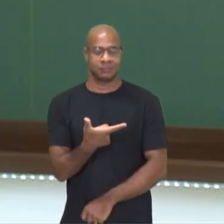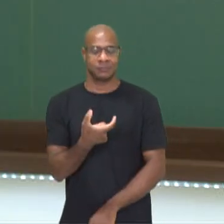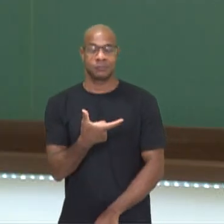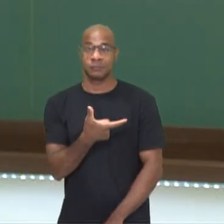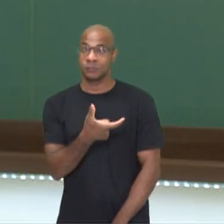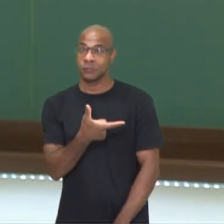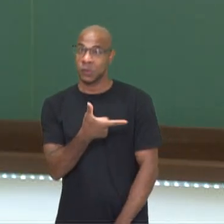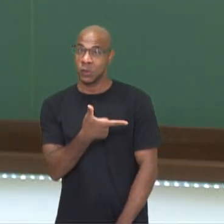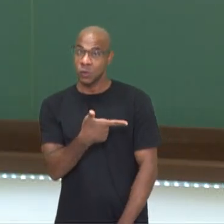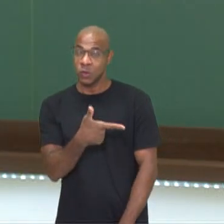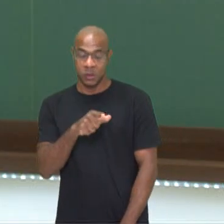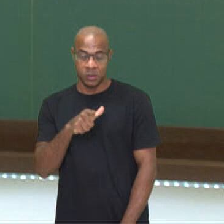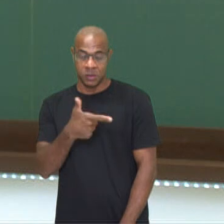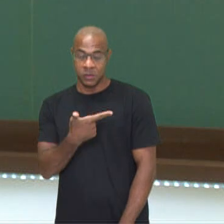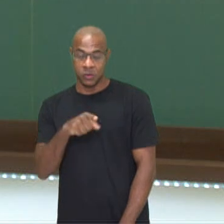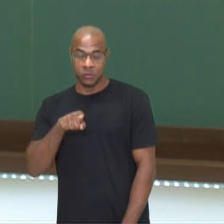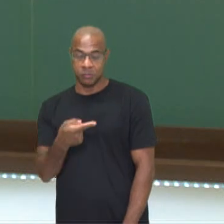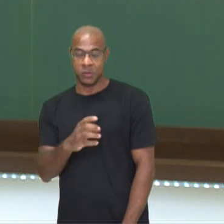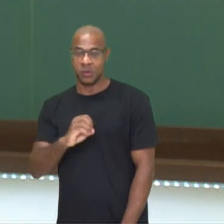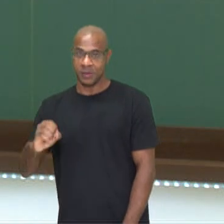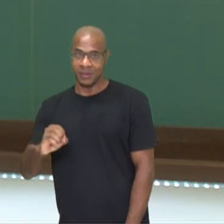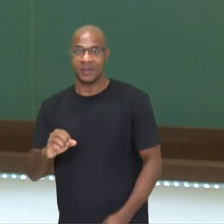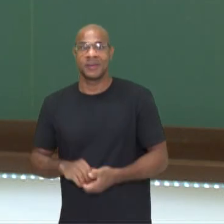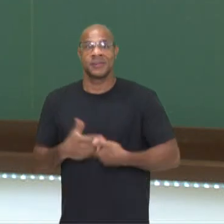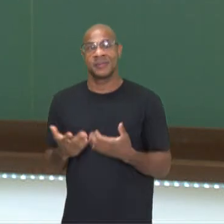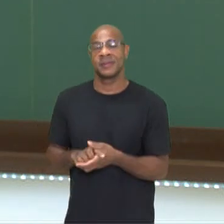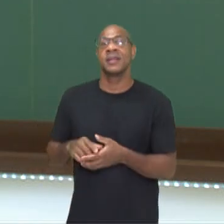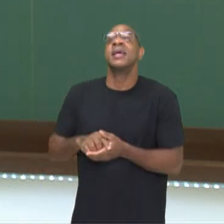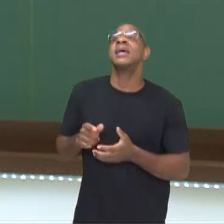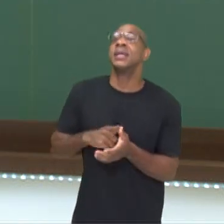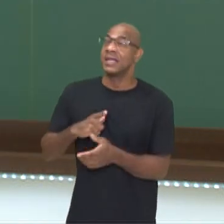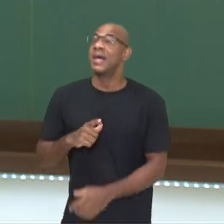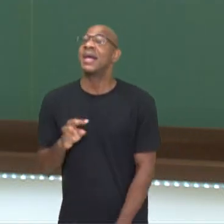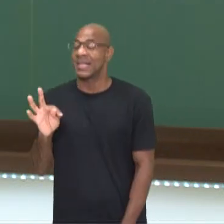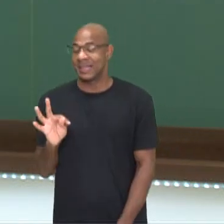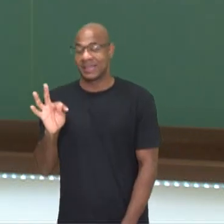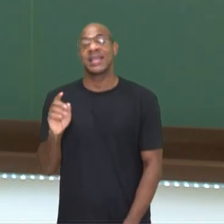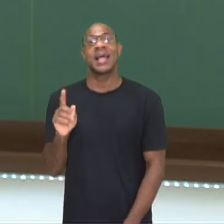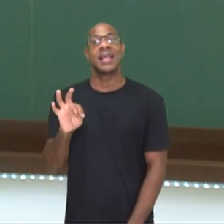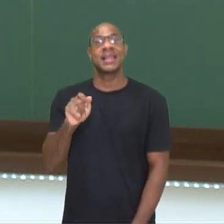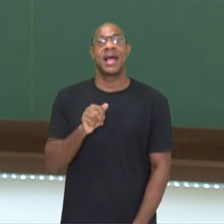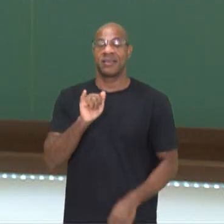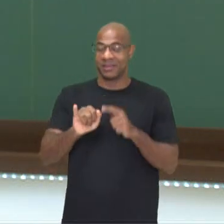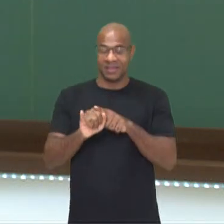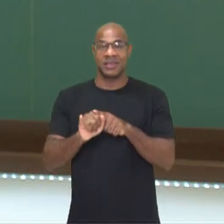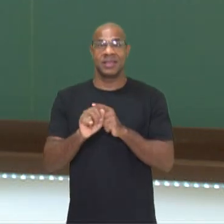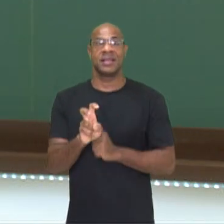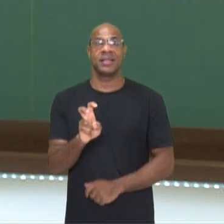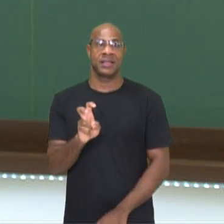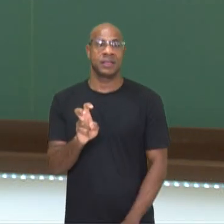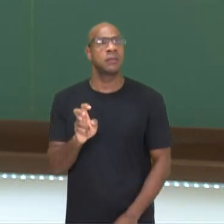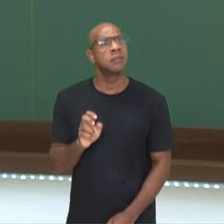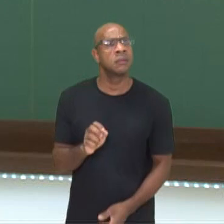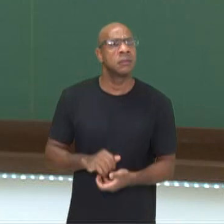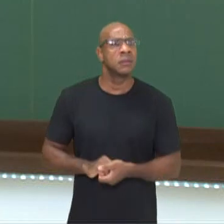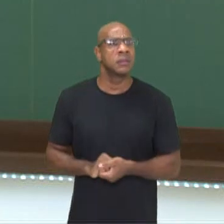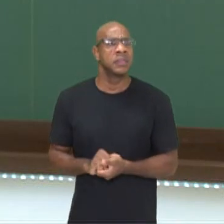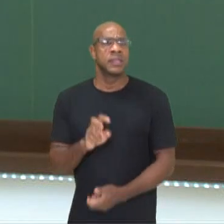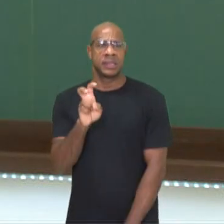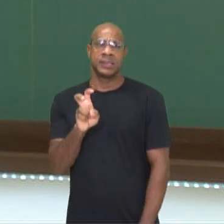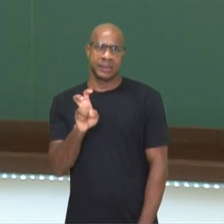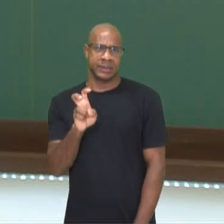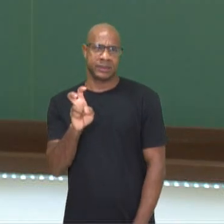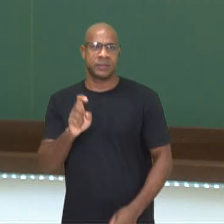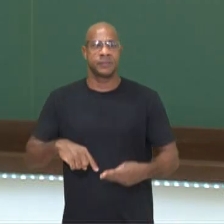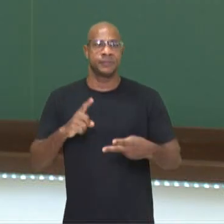tá? Com uma taxa de 5%, então esse 2.000 é o capital inicial, é o valor principal da operação, tá? Há uma taxa de